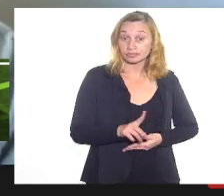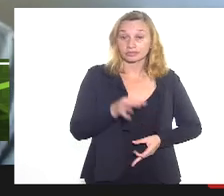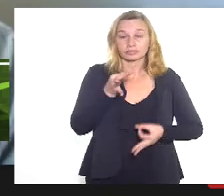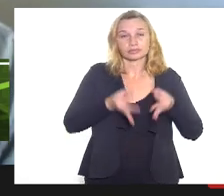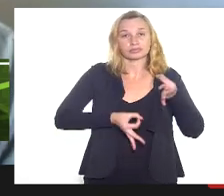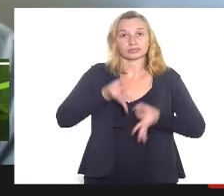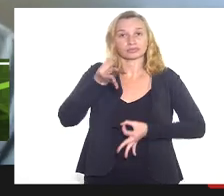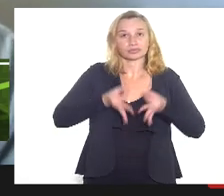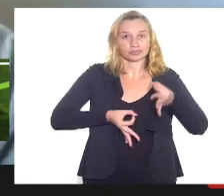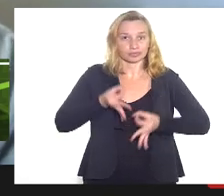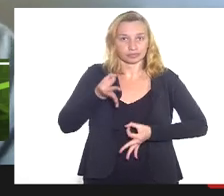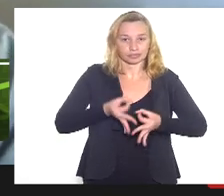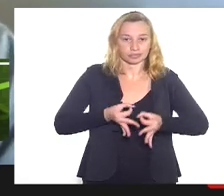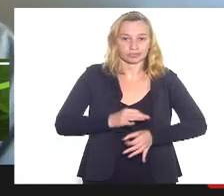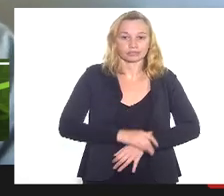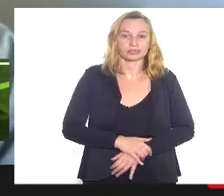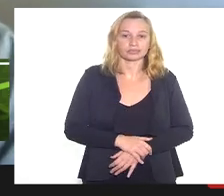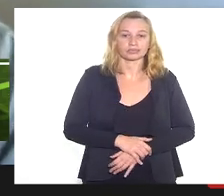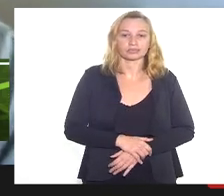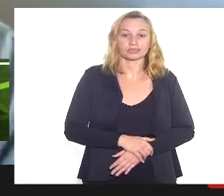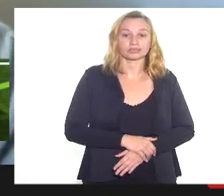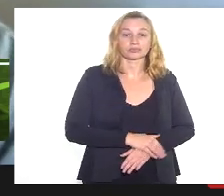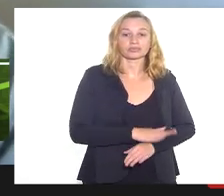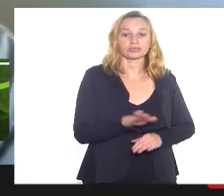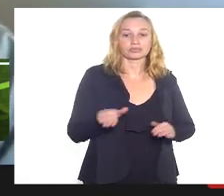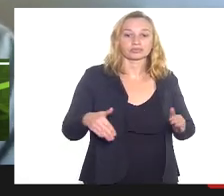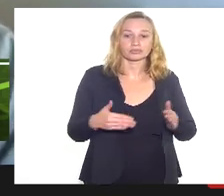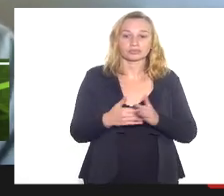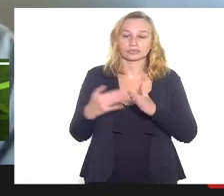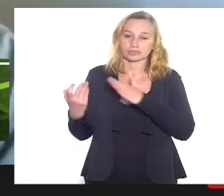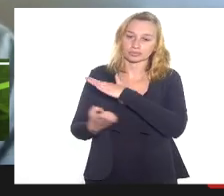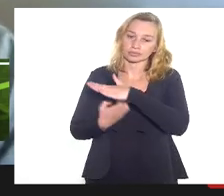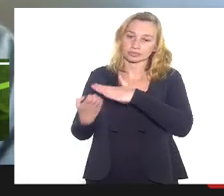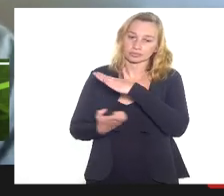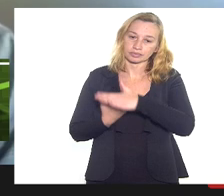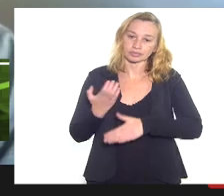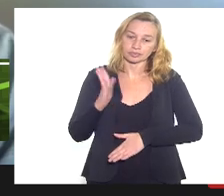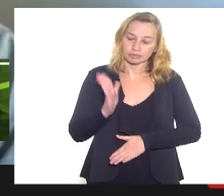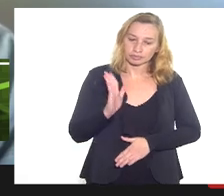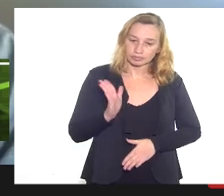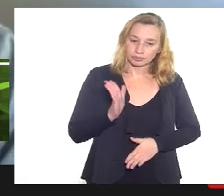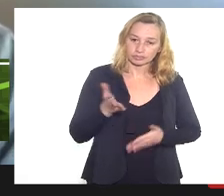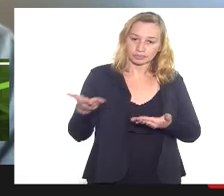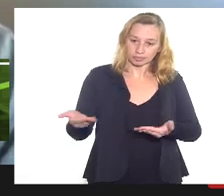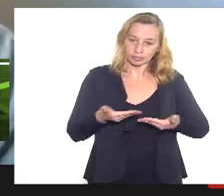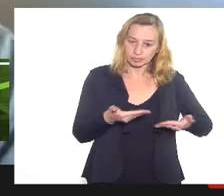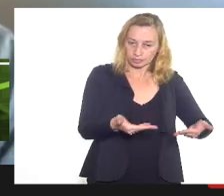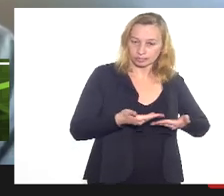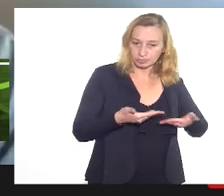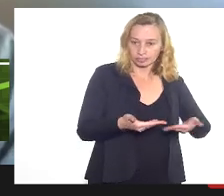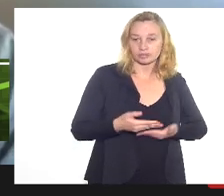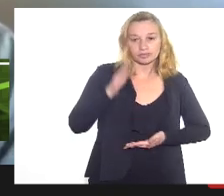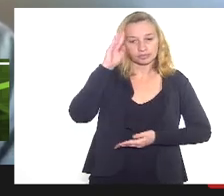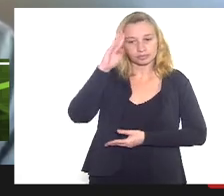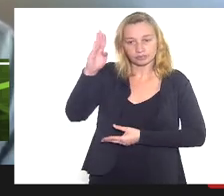jurídicos de todas as concessionárias que aqui já estiveram, principalmente o